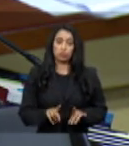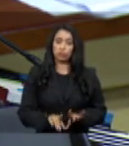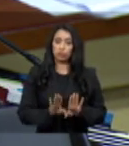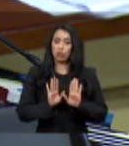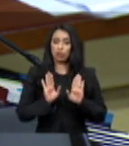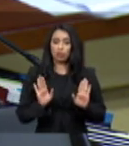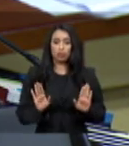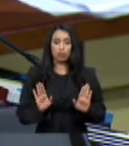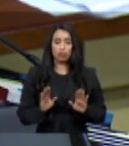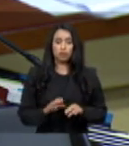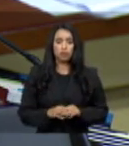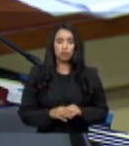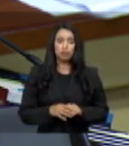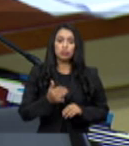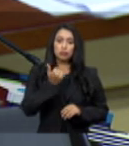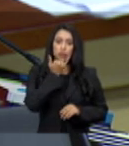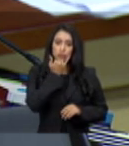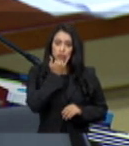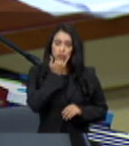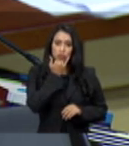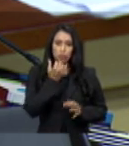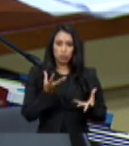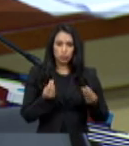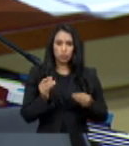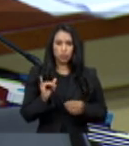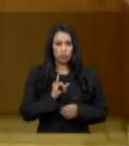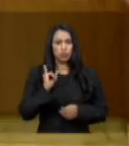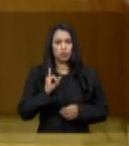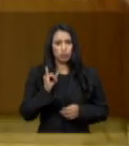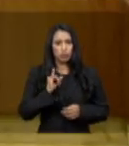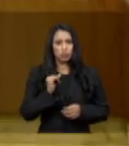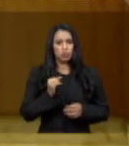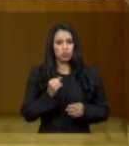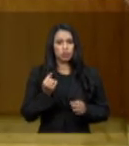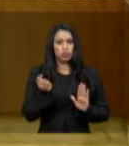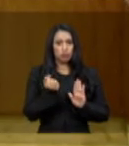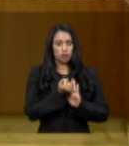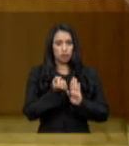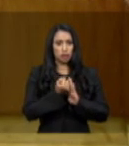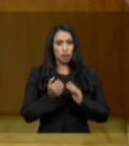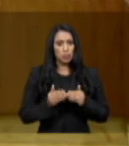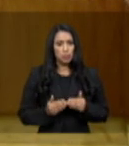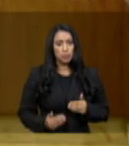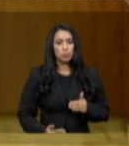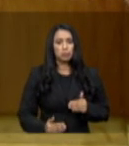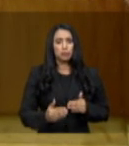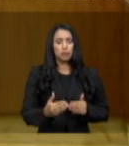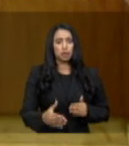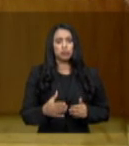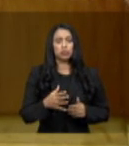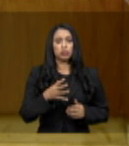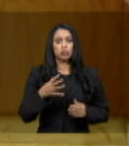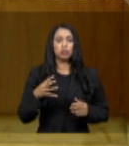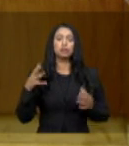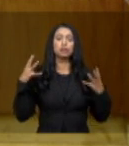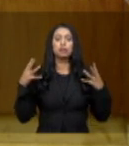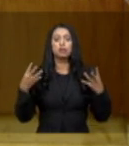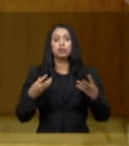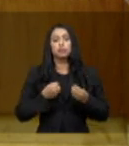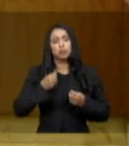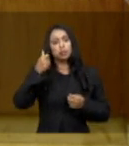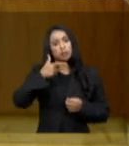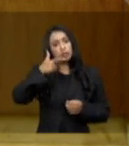evidentemente não posso biblioteca foi muito importante esse registro dos colegas que a partir do ministro alexandre morais